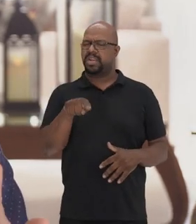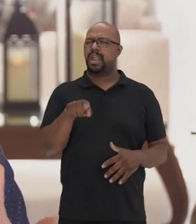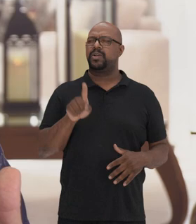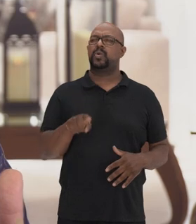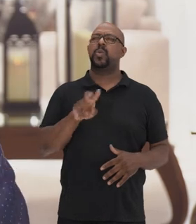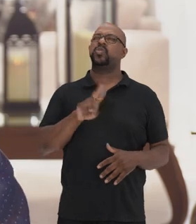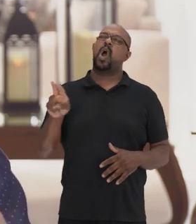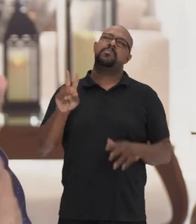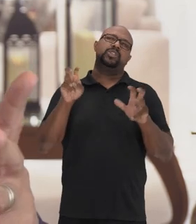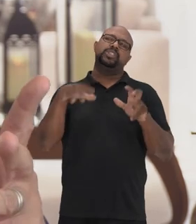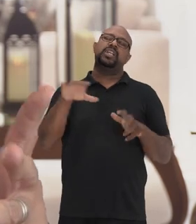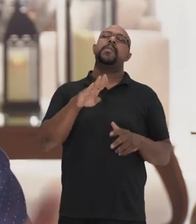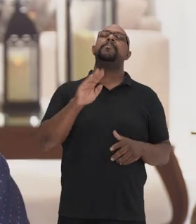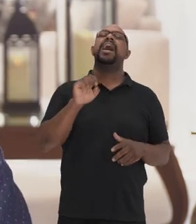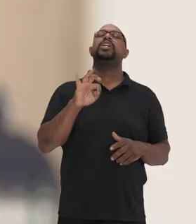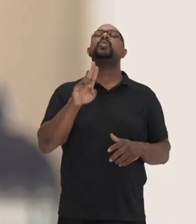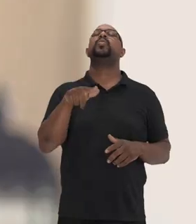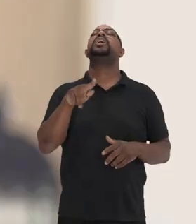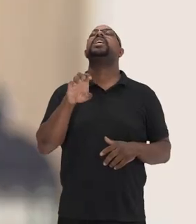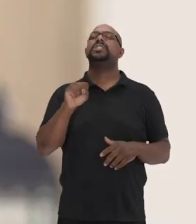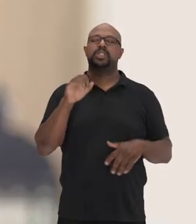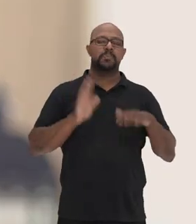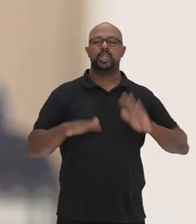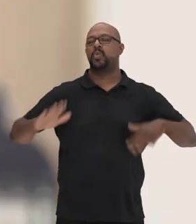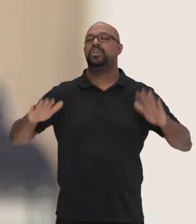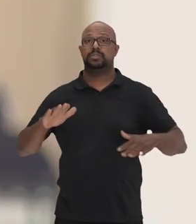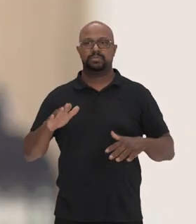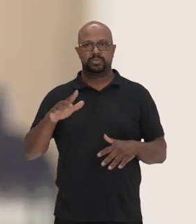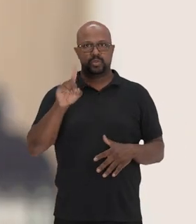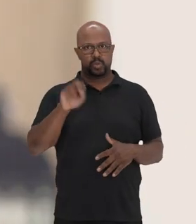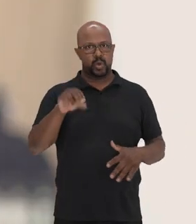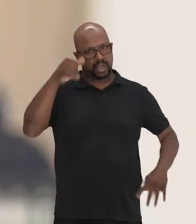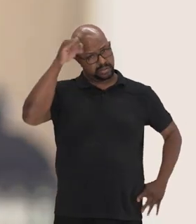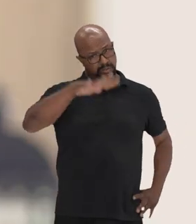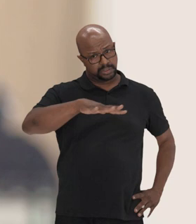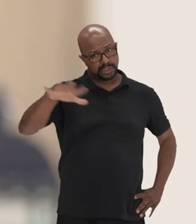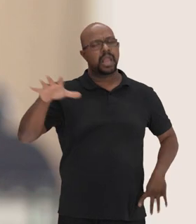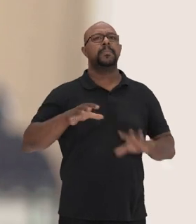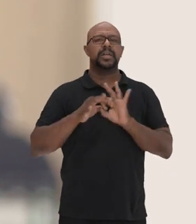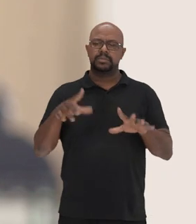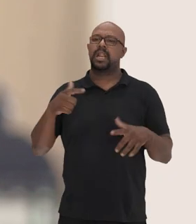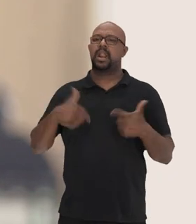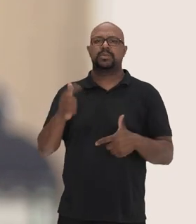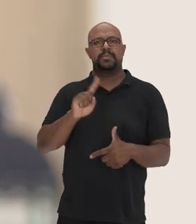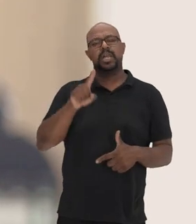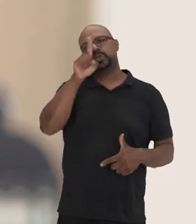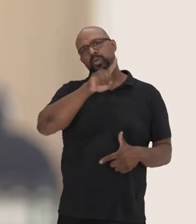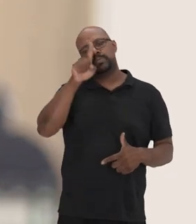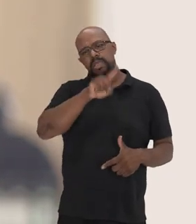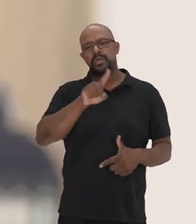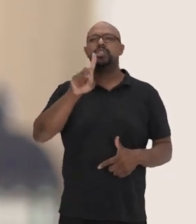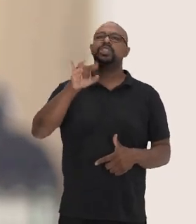como o nome genérico de batuques os senhores feudais permitiam que eles não trabalhassem aos domingos